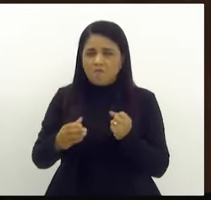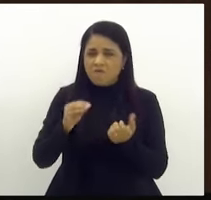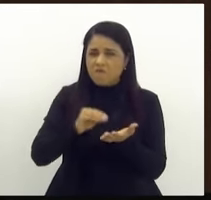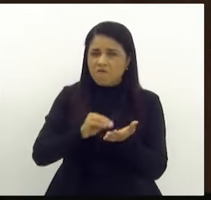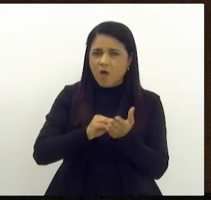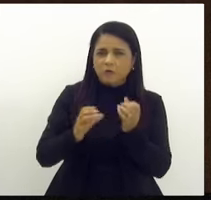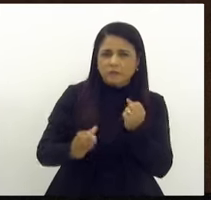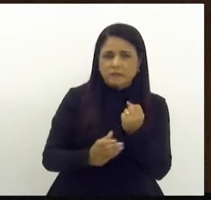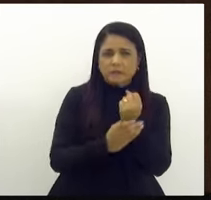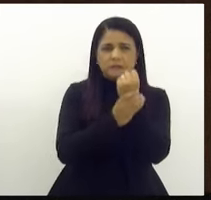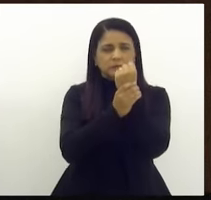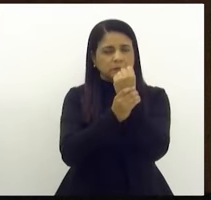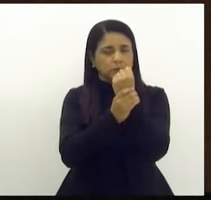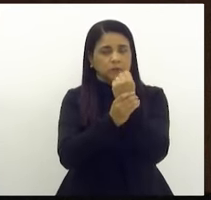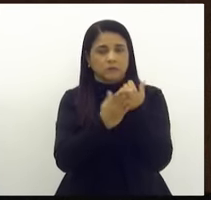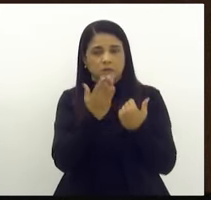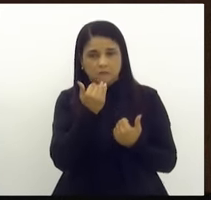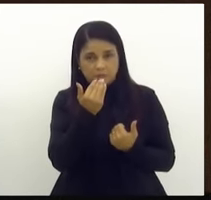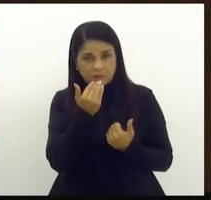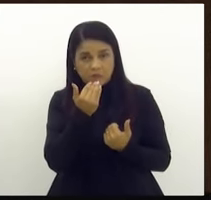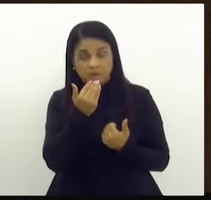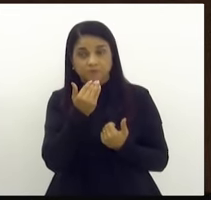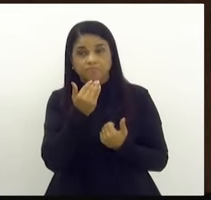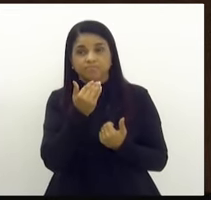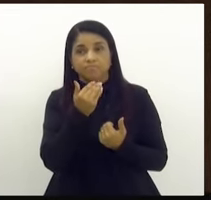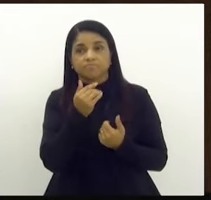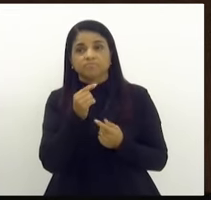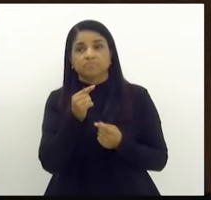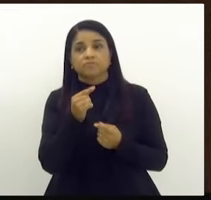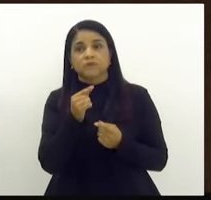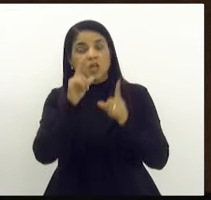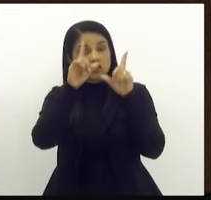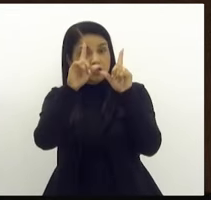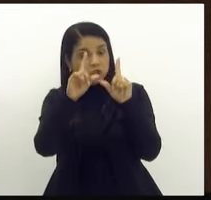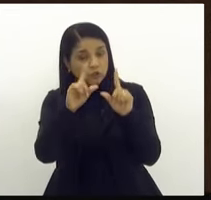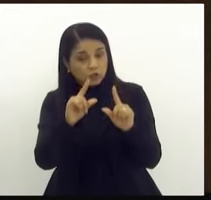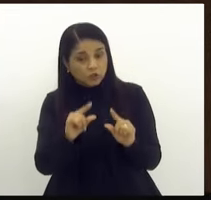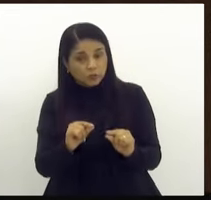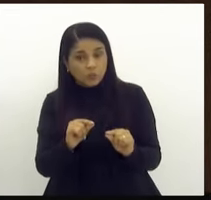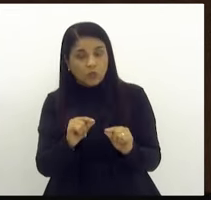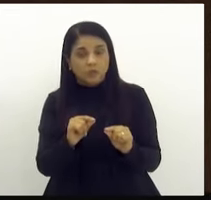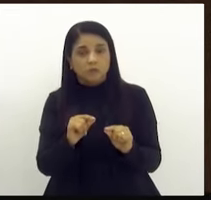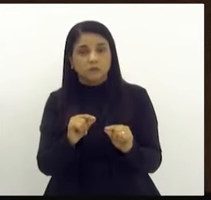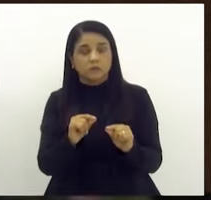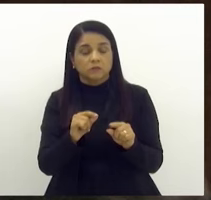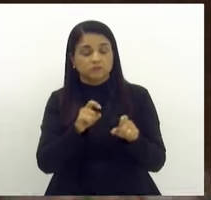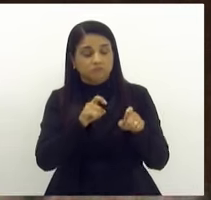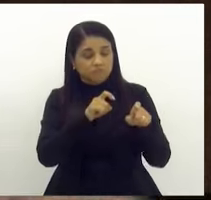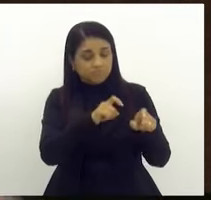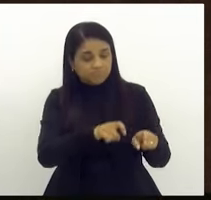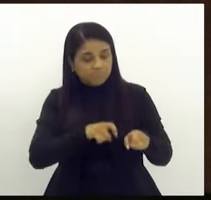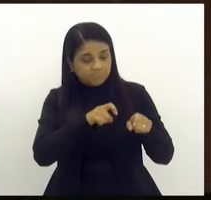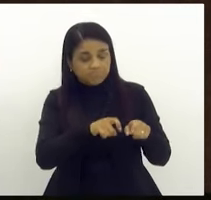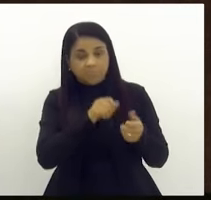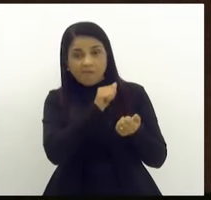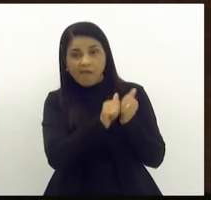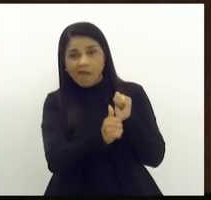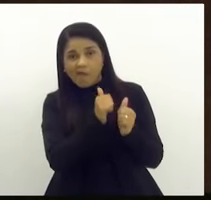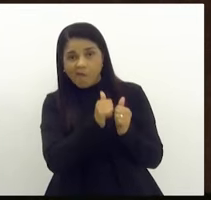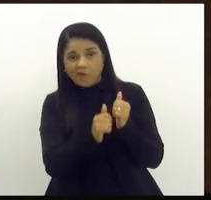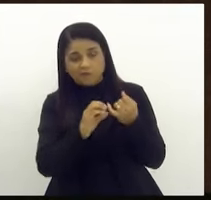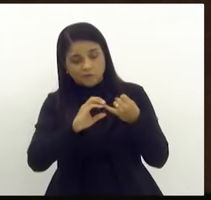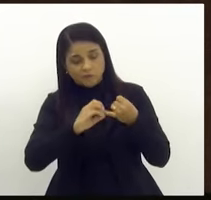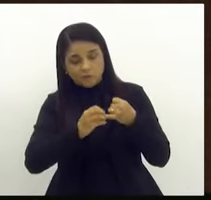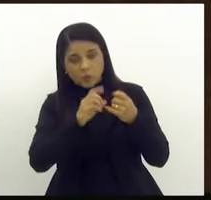alimentar e junto com isso uma diminuição na produção do arroz e do feijão né que ficou